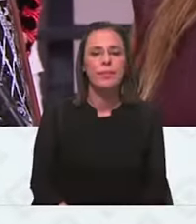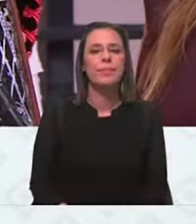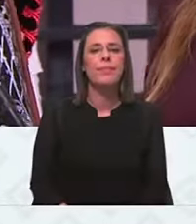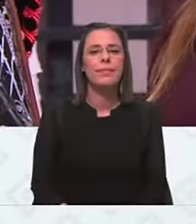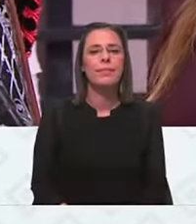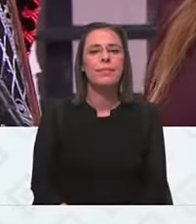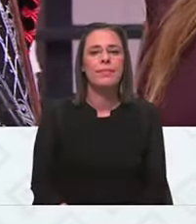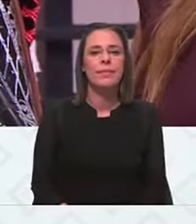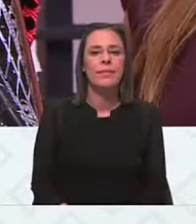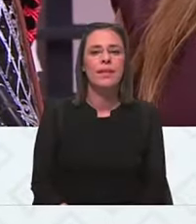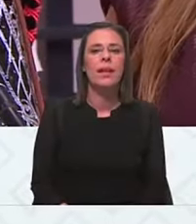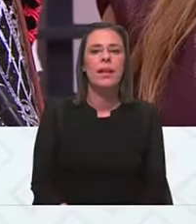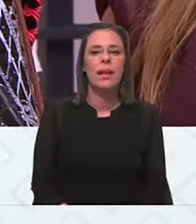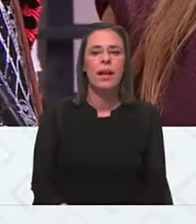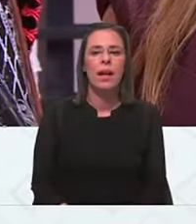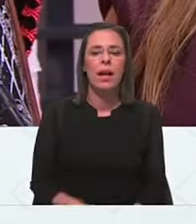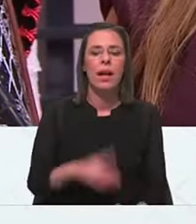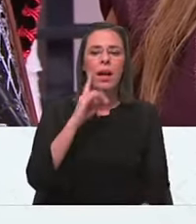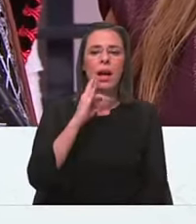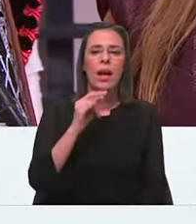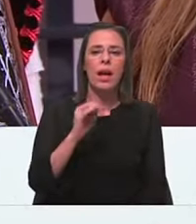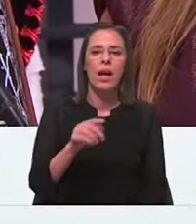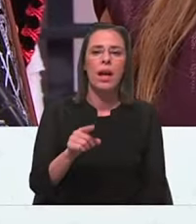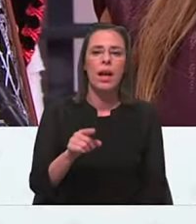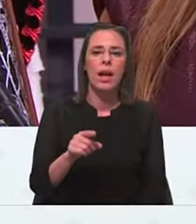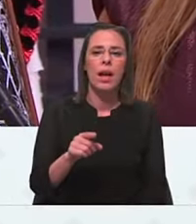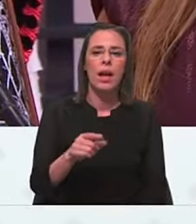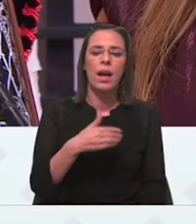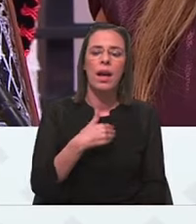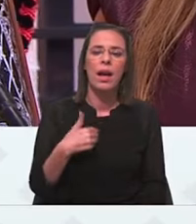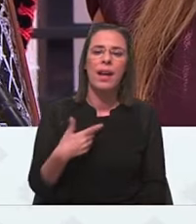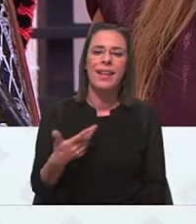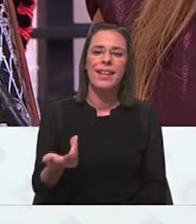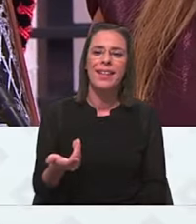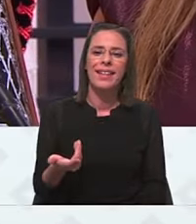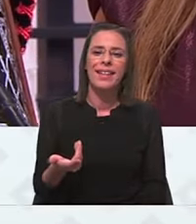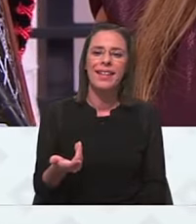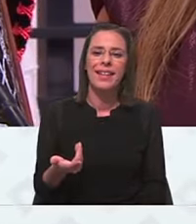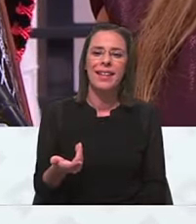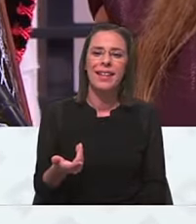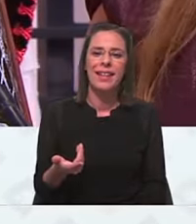Olha,